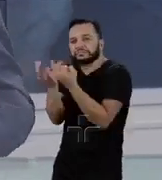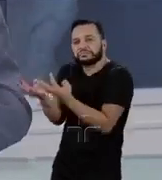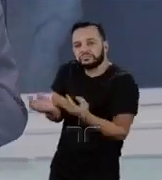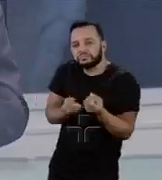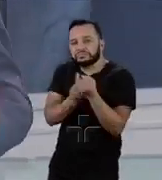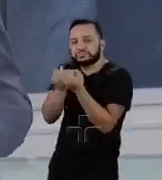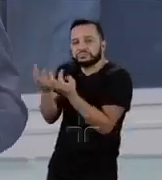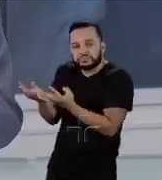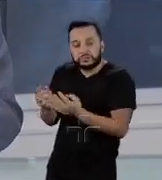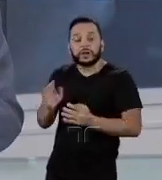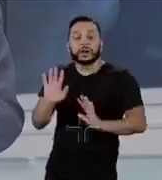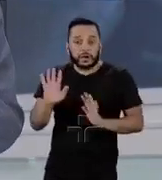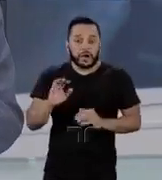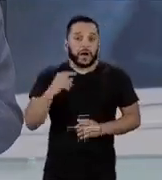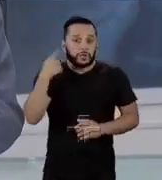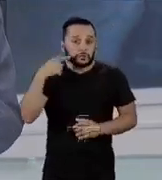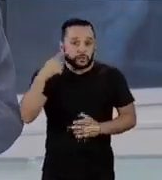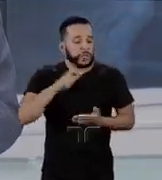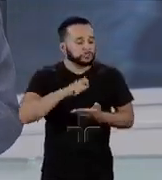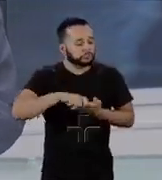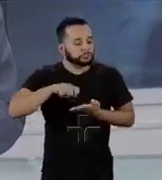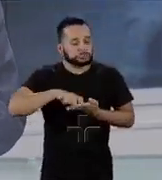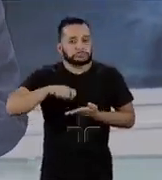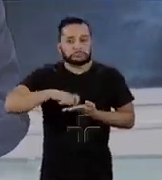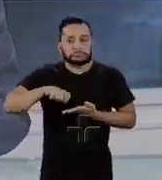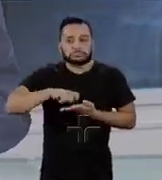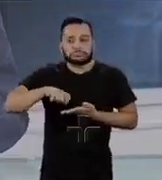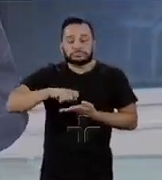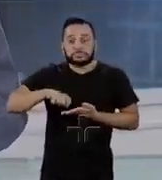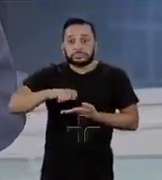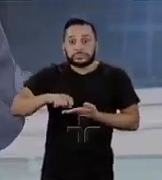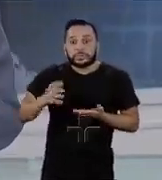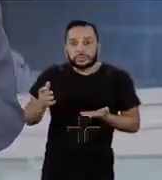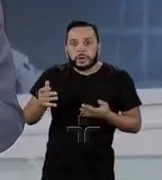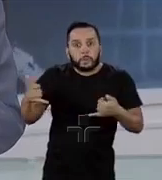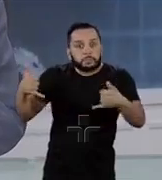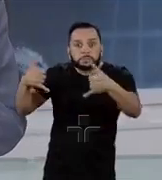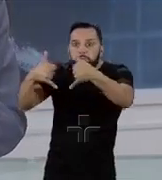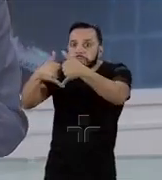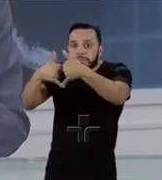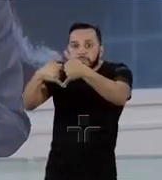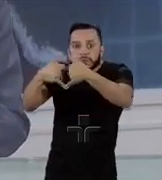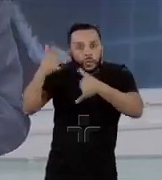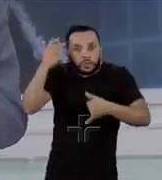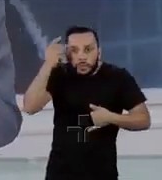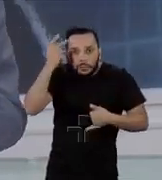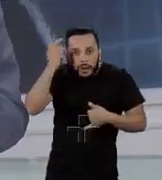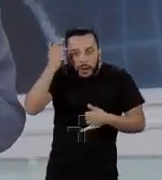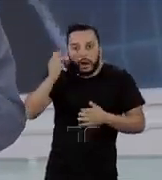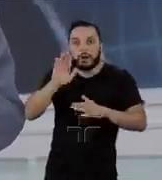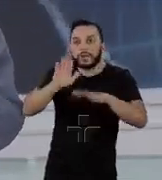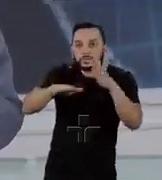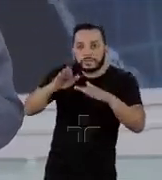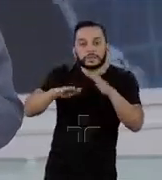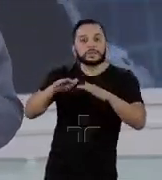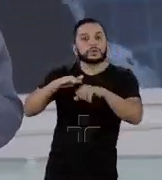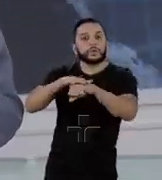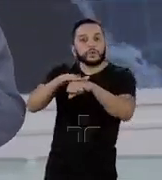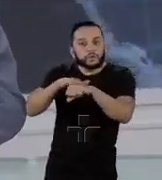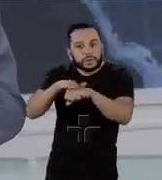âmbito tributário, no âmbito civil. Imagina um advogado está tendo direito de família, conversando com o marido, com a esposa, sobre um caso de